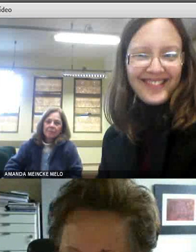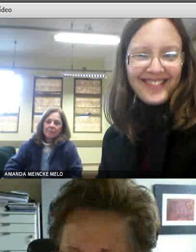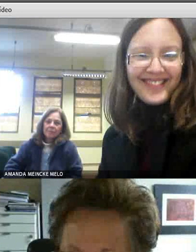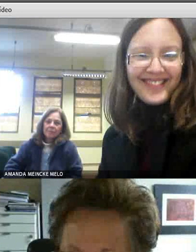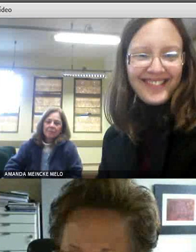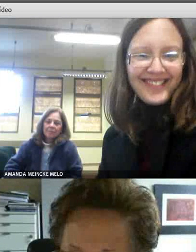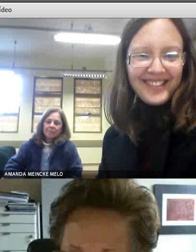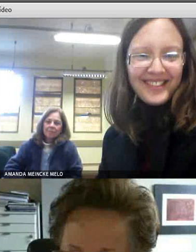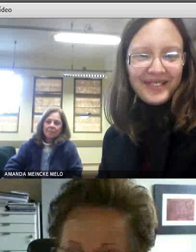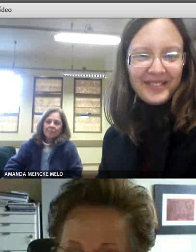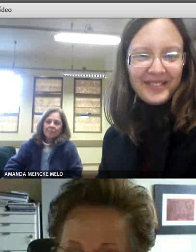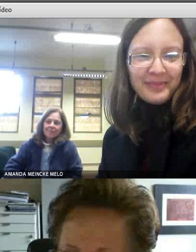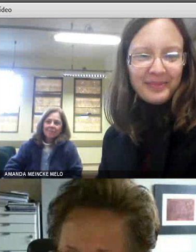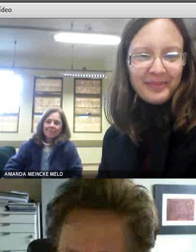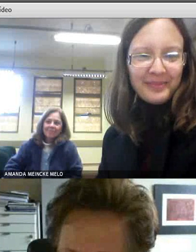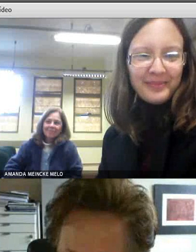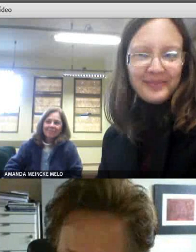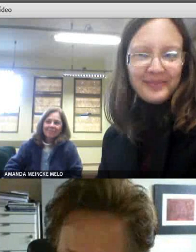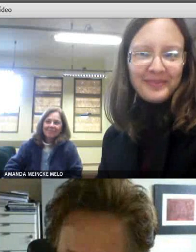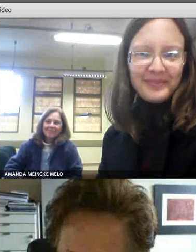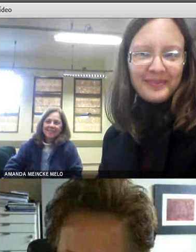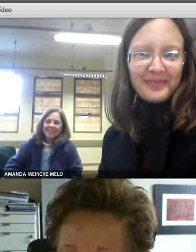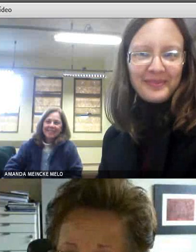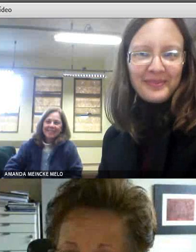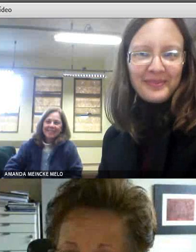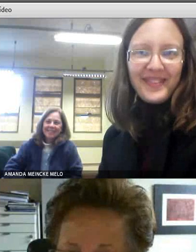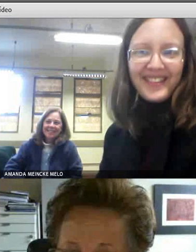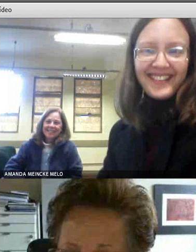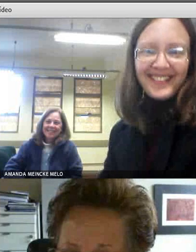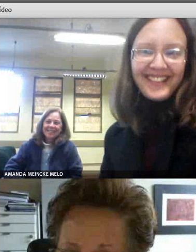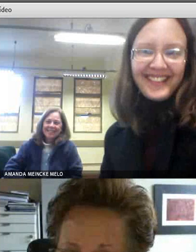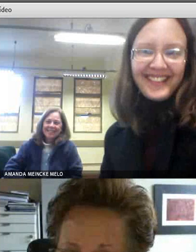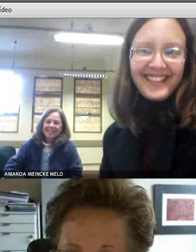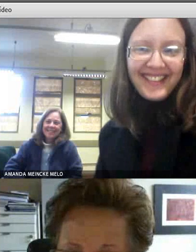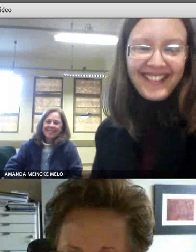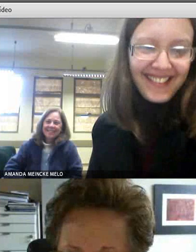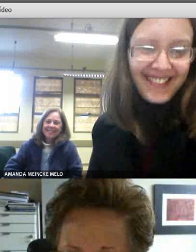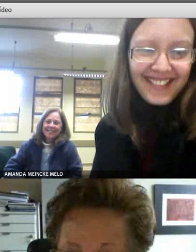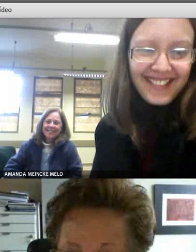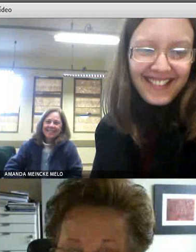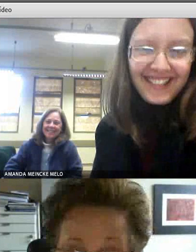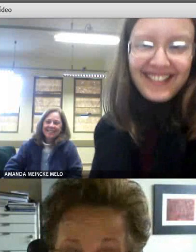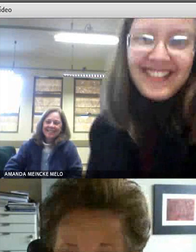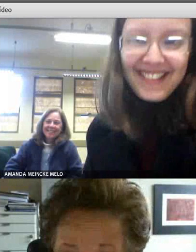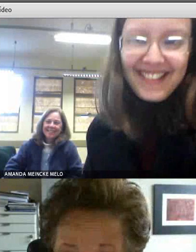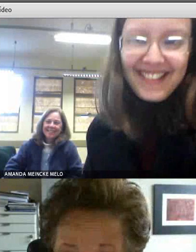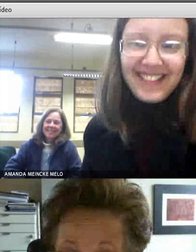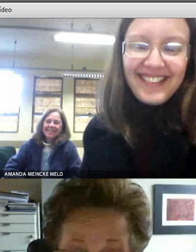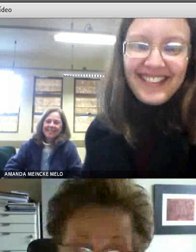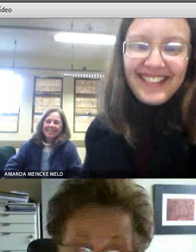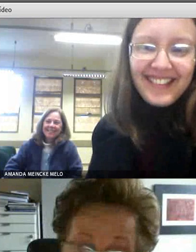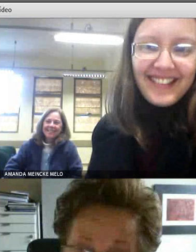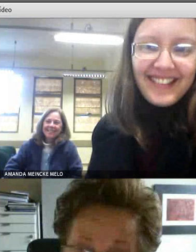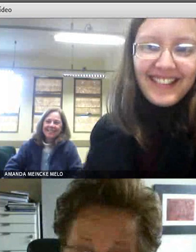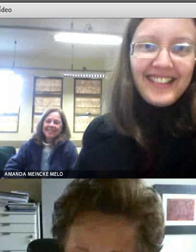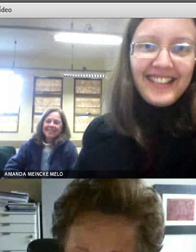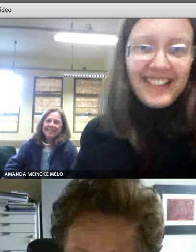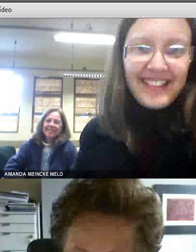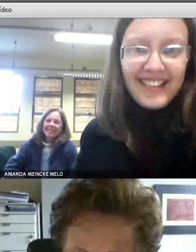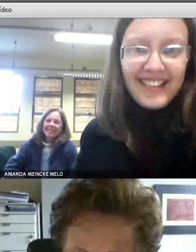nesse carrinho de rolimã, vocês fizeram objeto de aprendizagem. Quem sabe as leis de física são vocês. Vocês sabem a lei